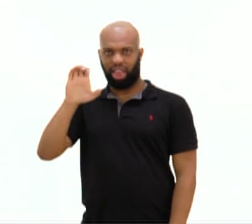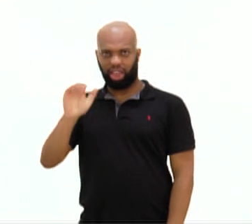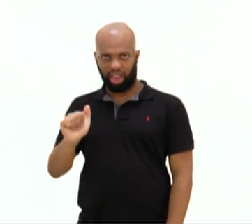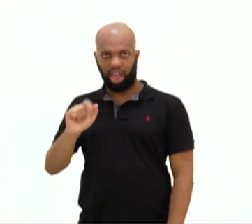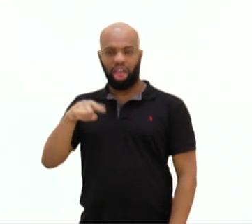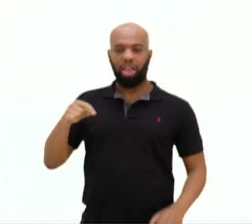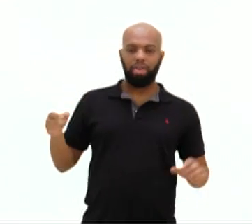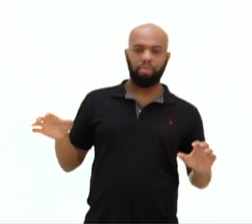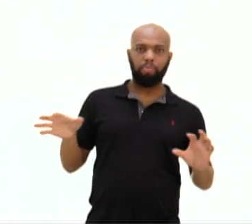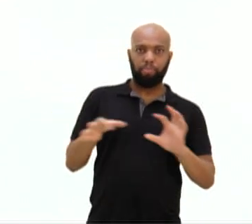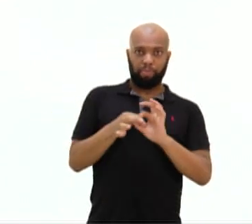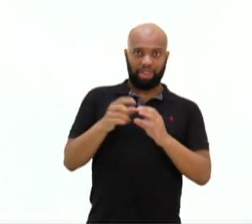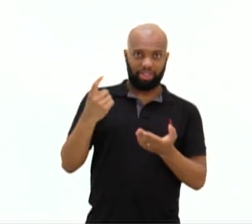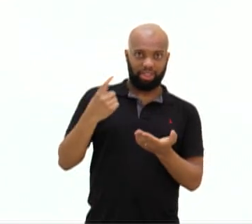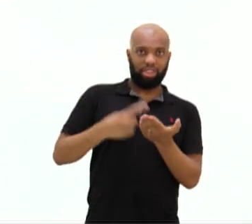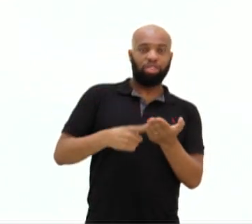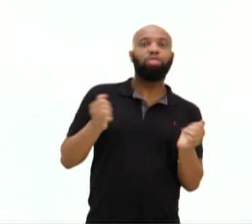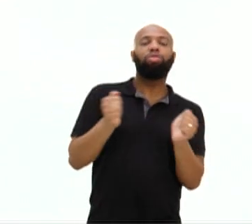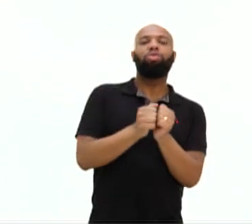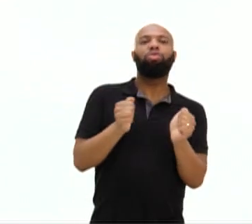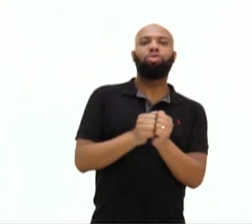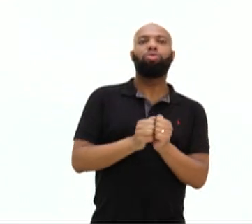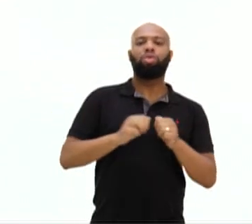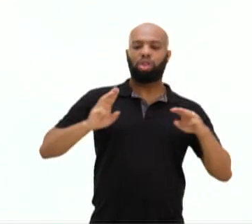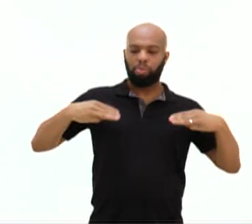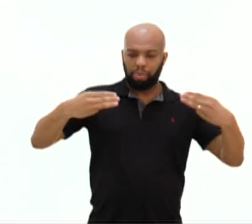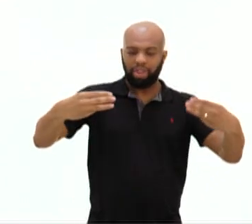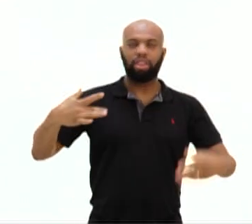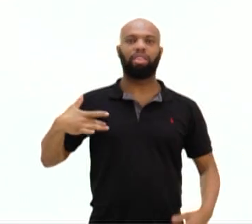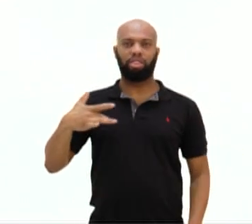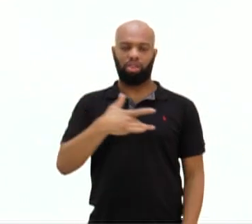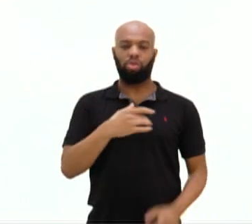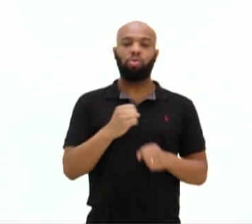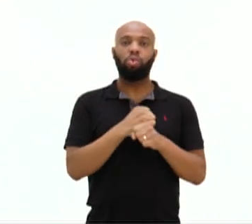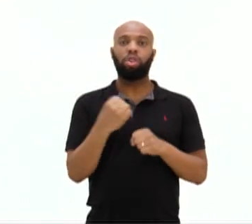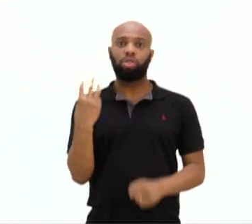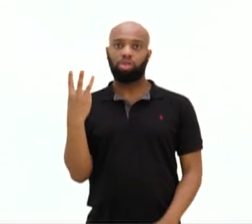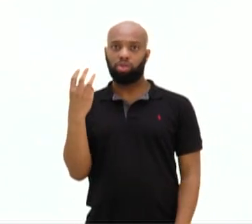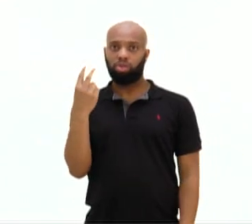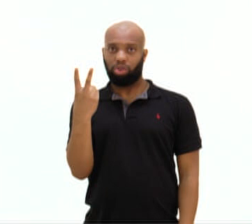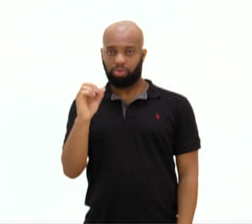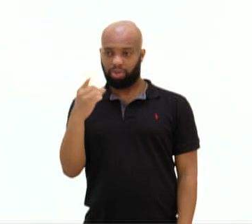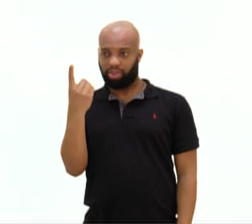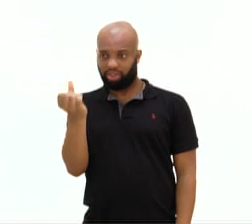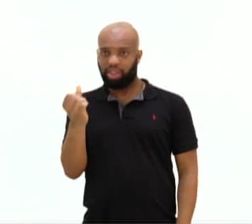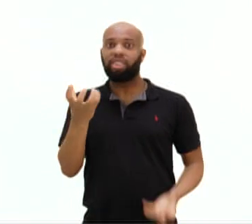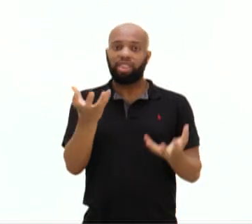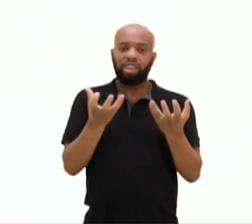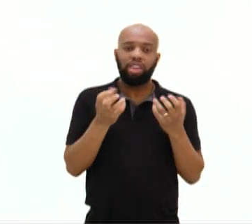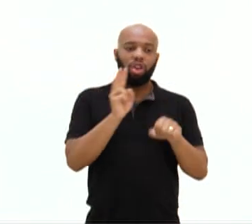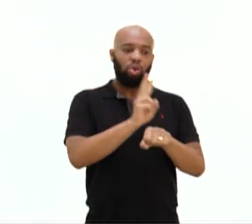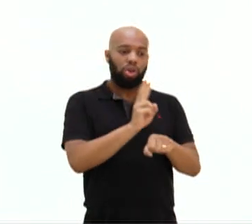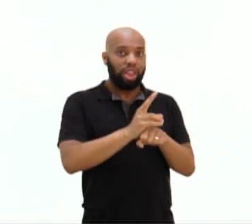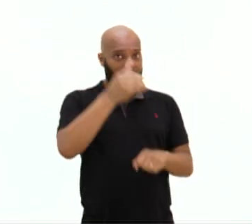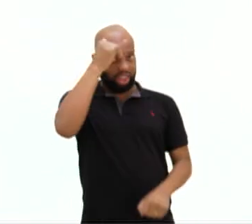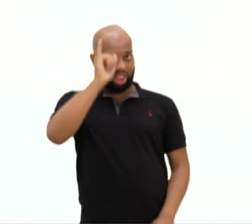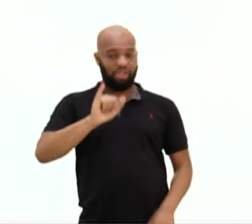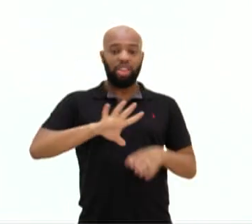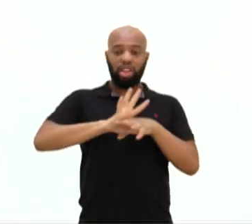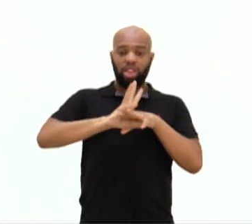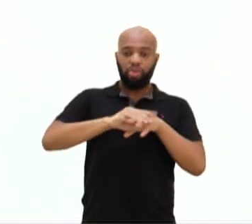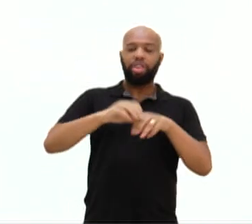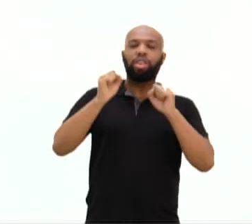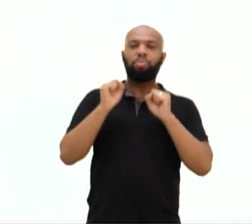feita em parceria com o Ministério da Saúde em 2016 para uma campanha de esclarecimento e prevenção das doenças que podem